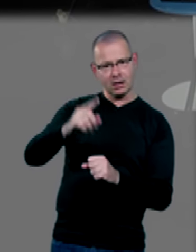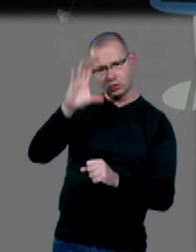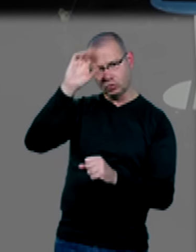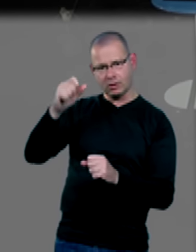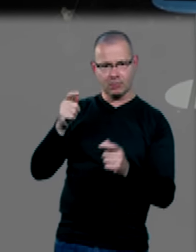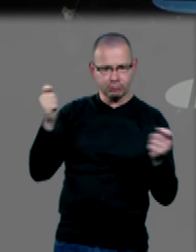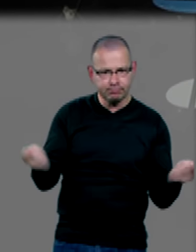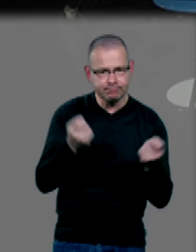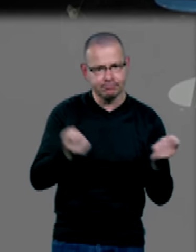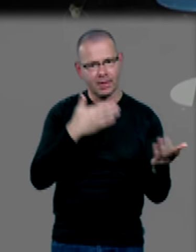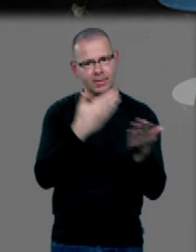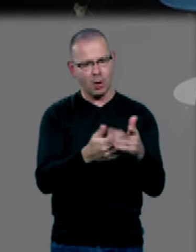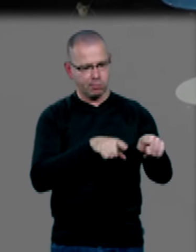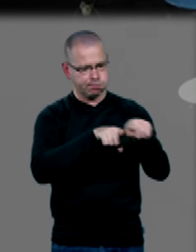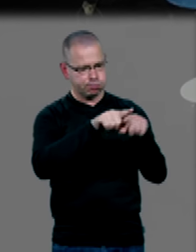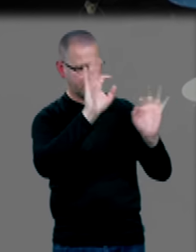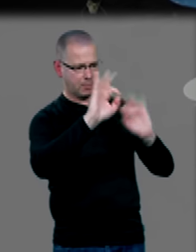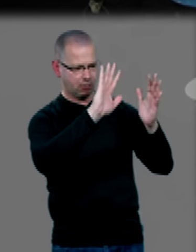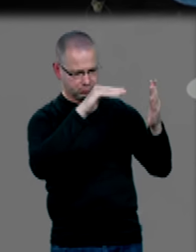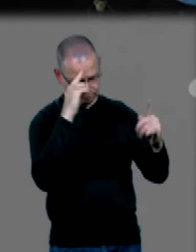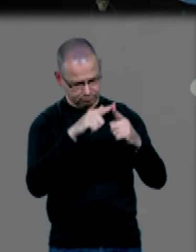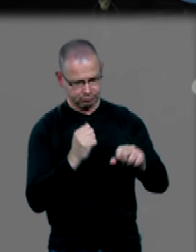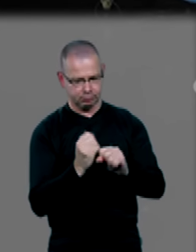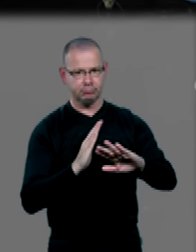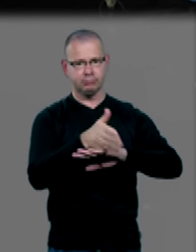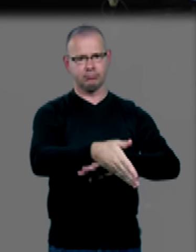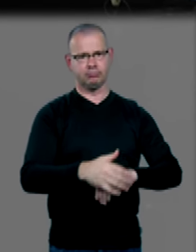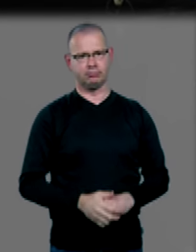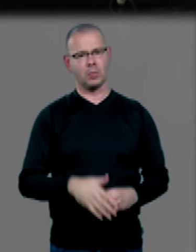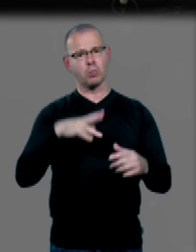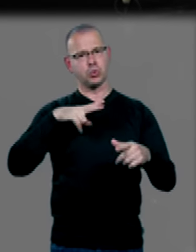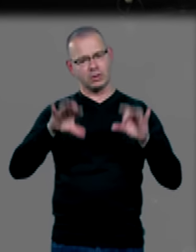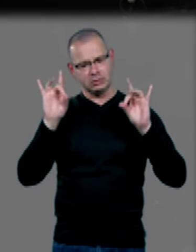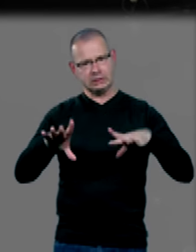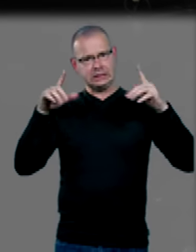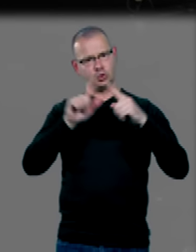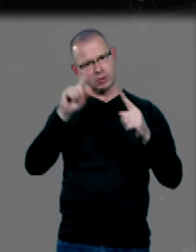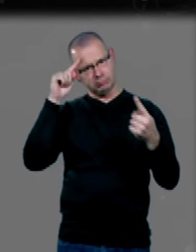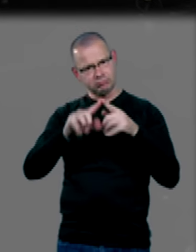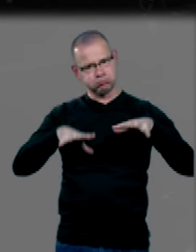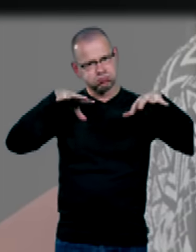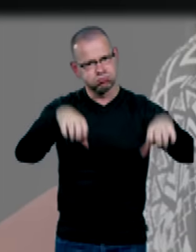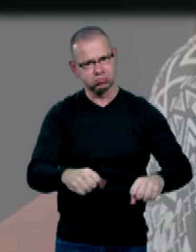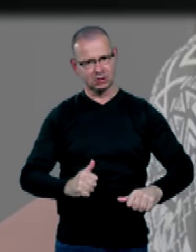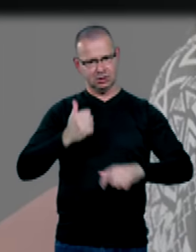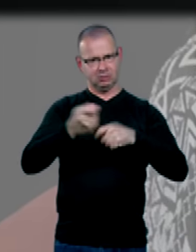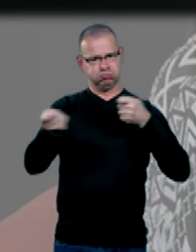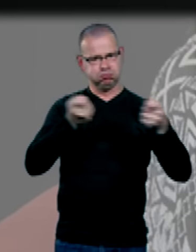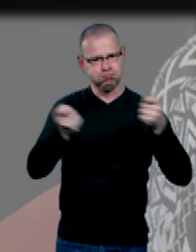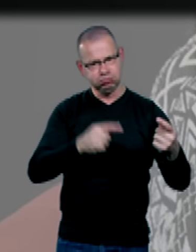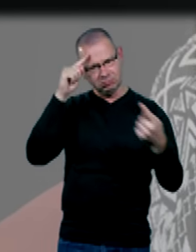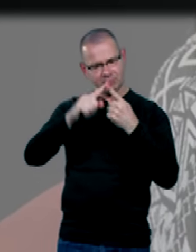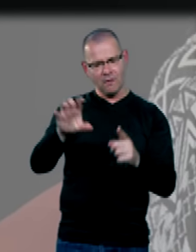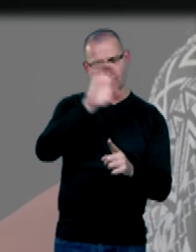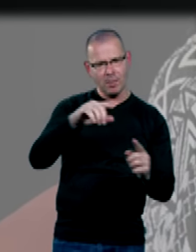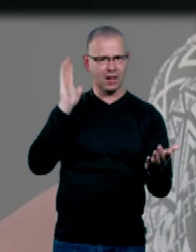de quaisquer outras formas de agressão, domínio e exploração nas relações entre os povos. Todos têm direito, para